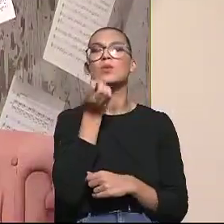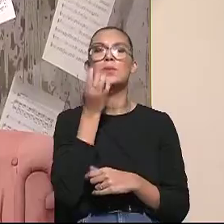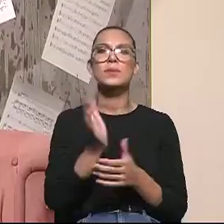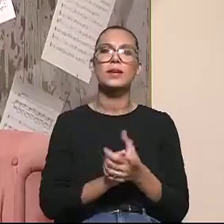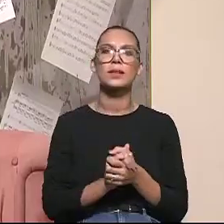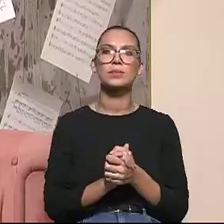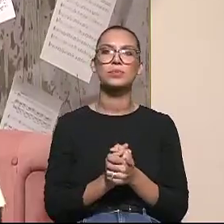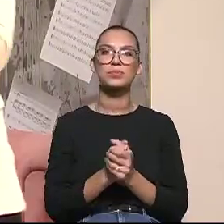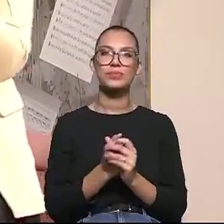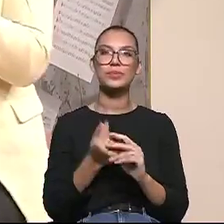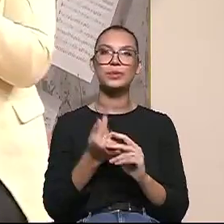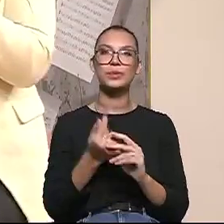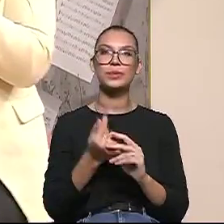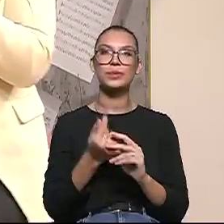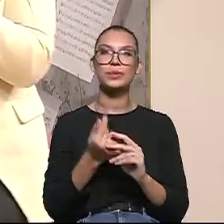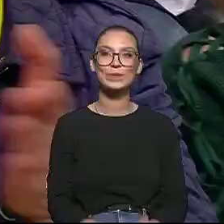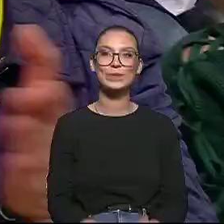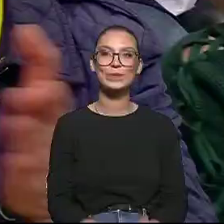Conheci essa música.